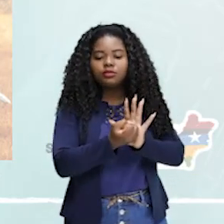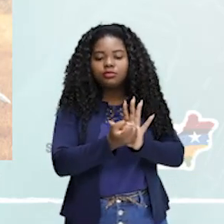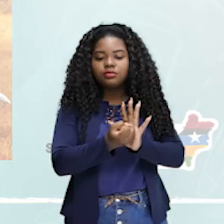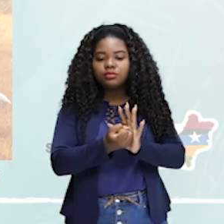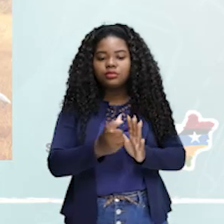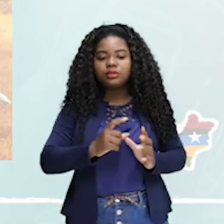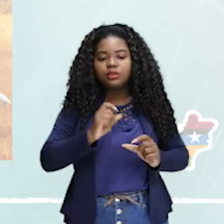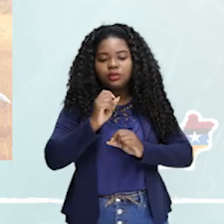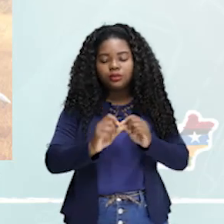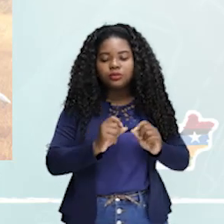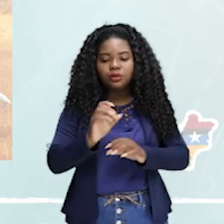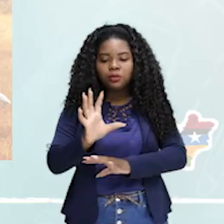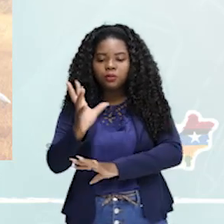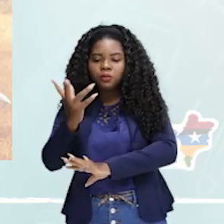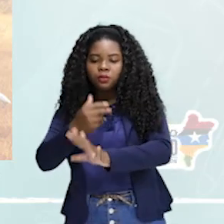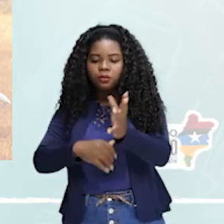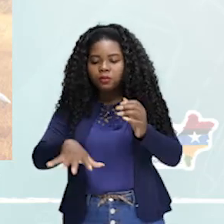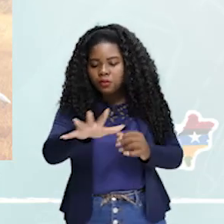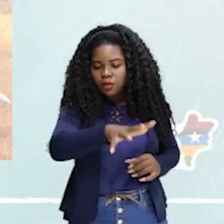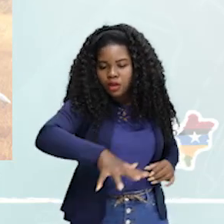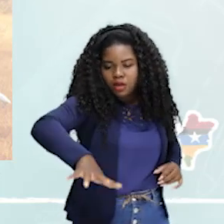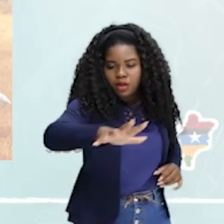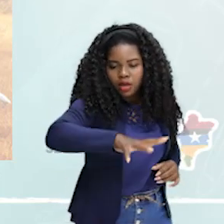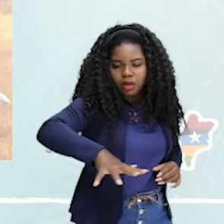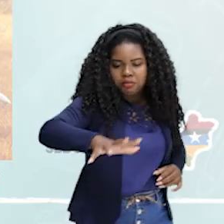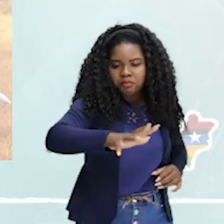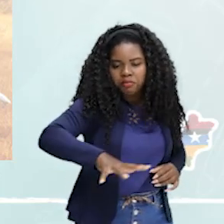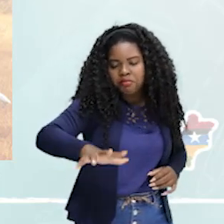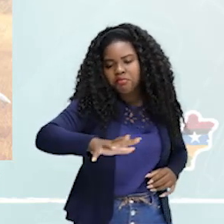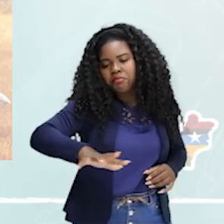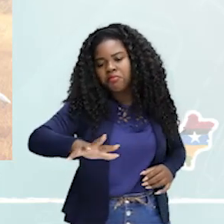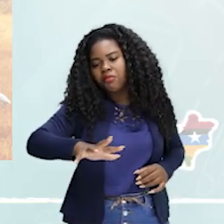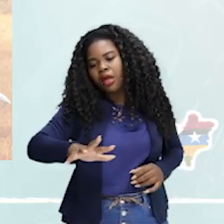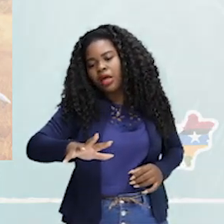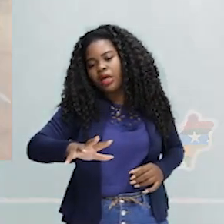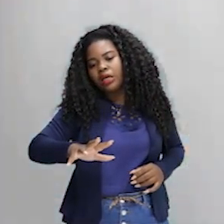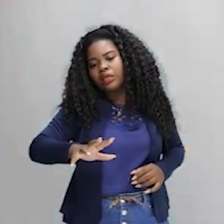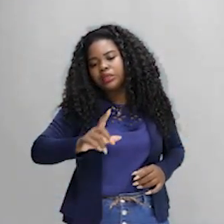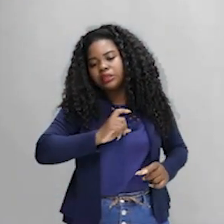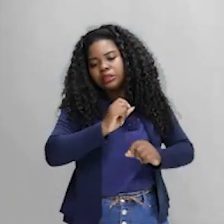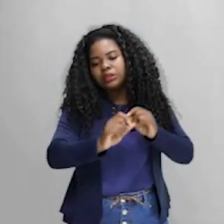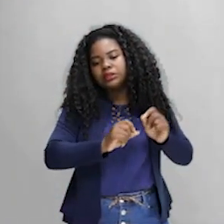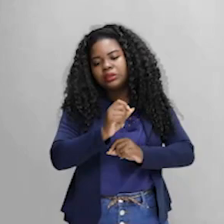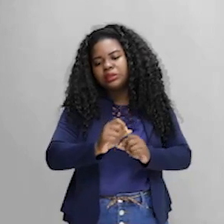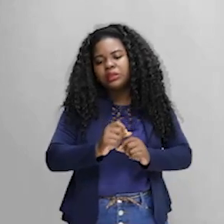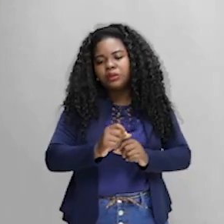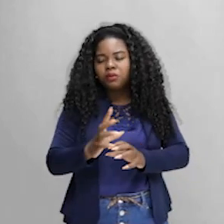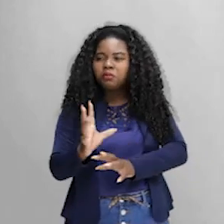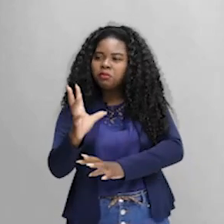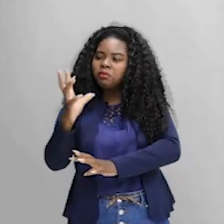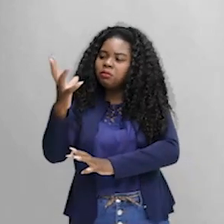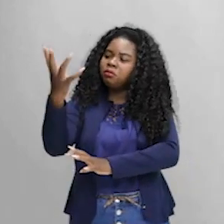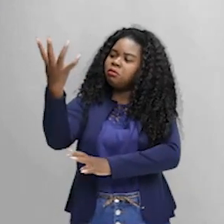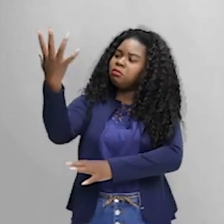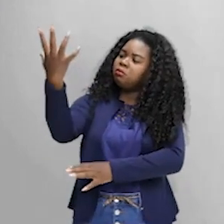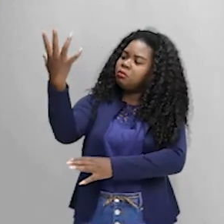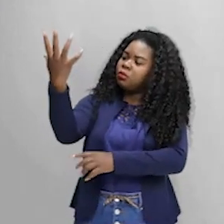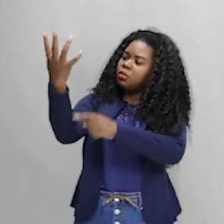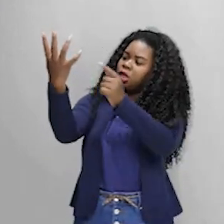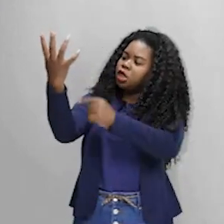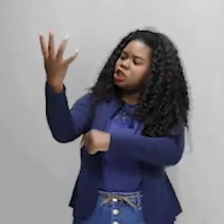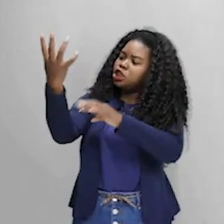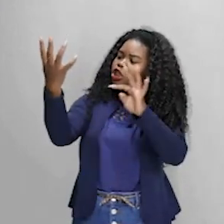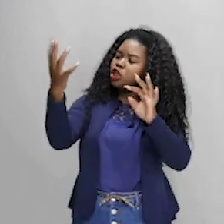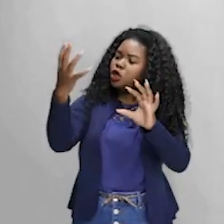ter uma vegetação um pouco mais esparçada, né, em formas aí de galhos, mais arbustivos, né, troncos mais grossos